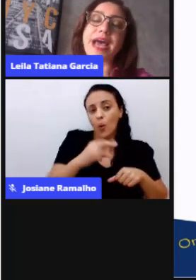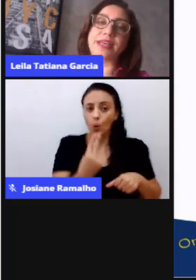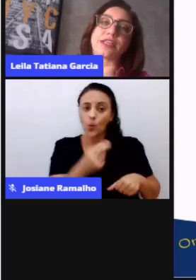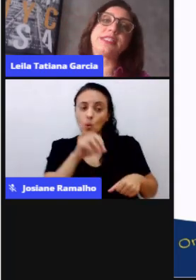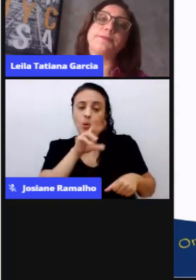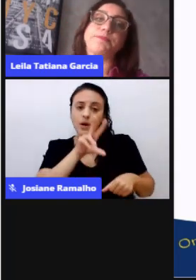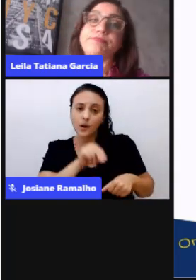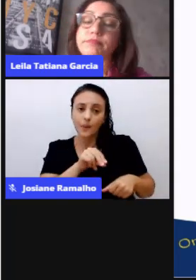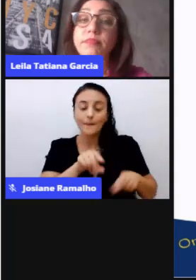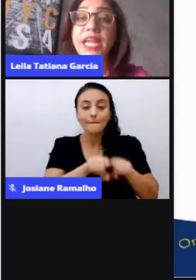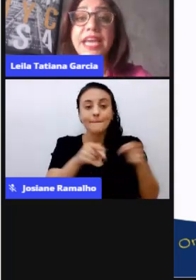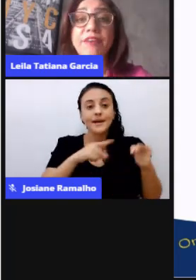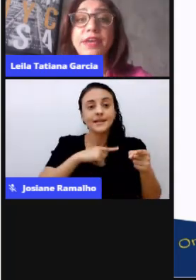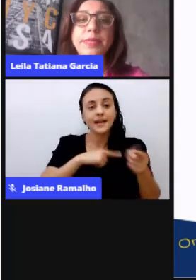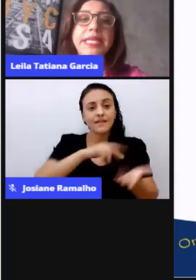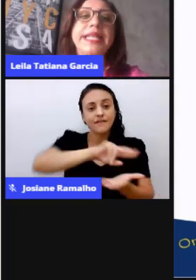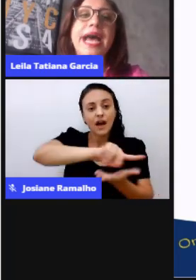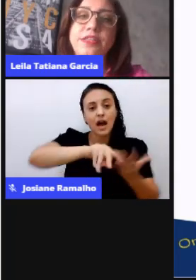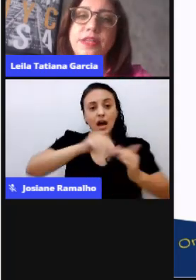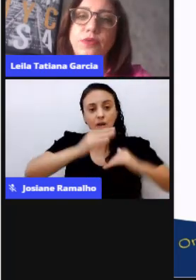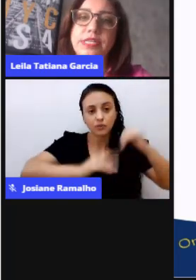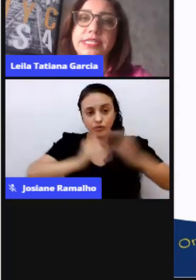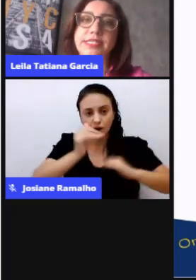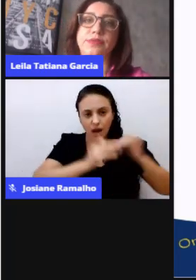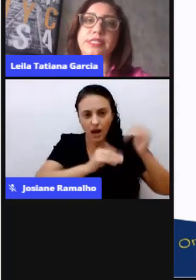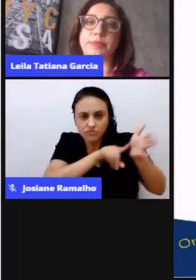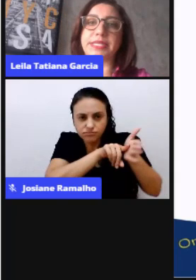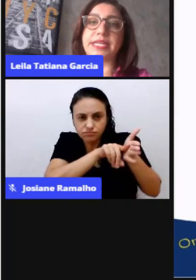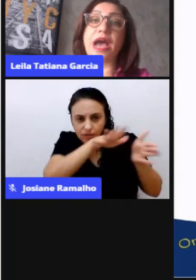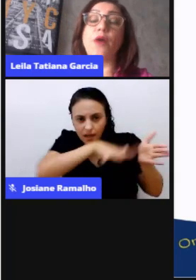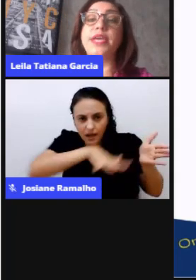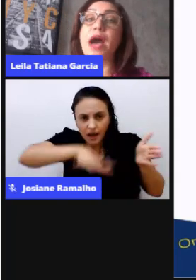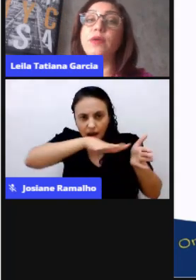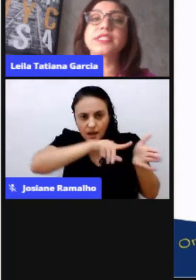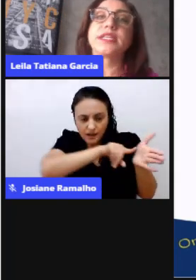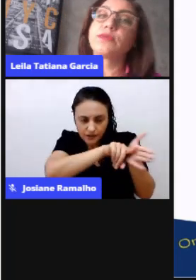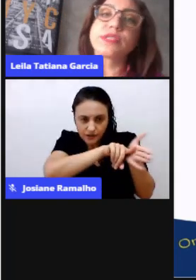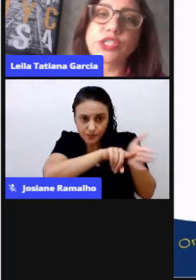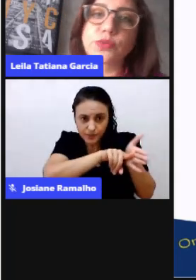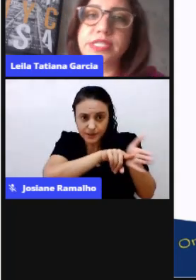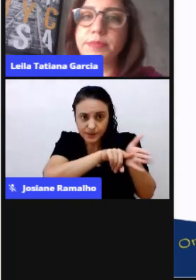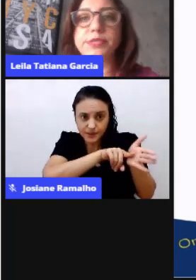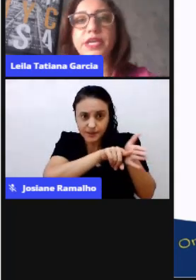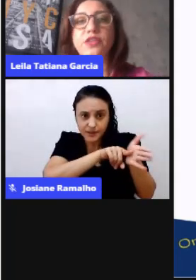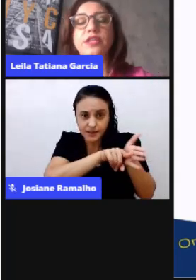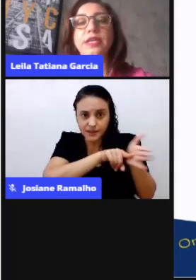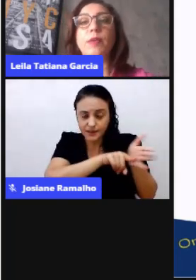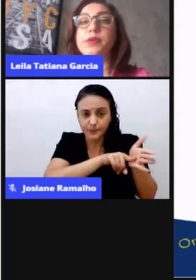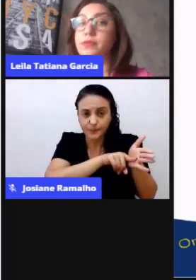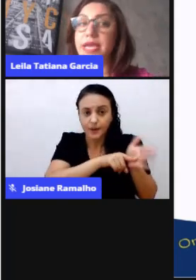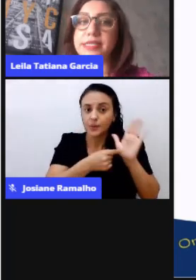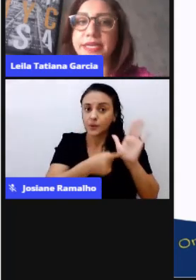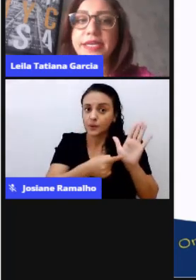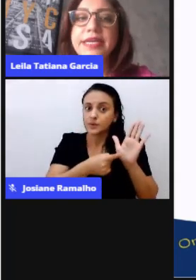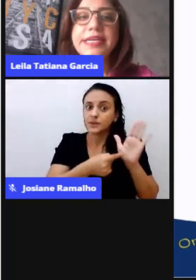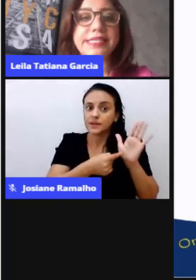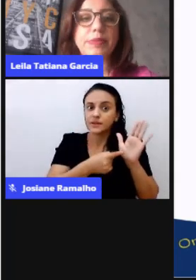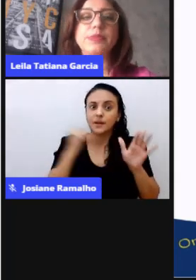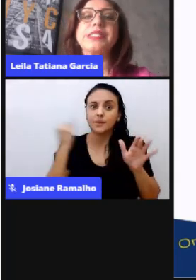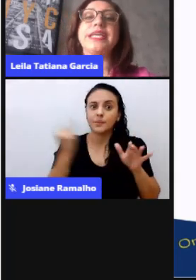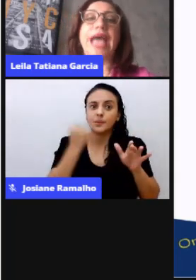as vantagens e a viabilidade da utilização desse material em aulas que não sejam simplesmente de língua